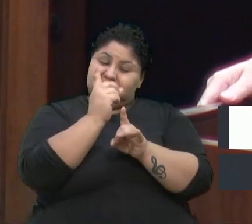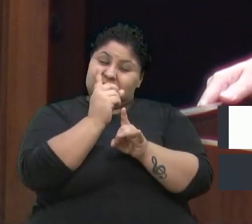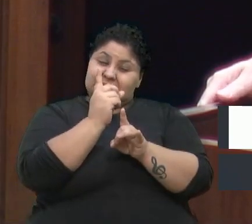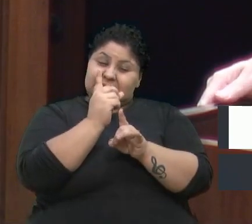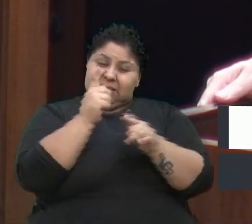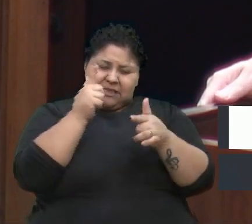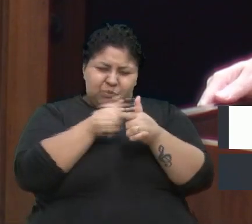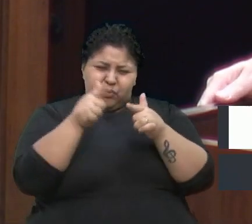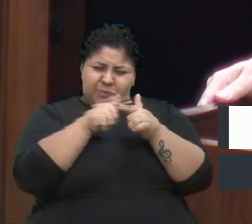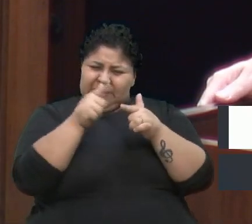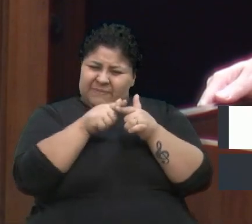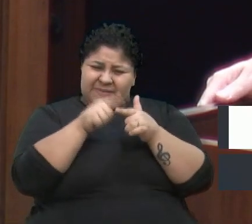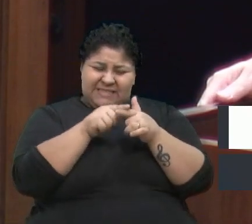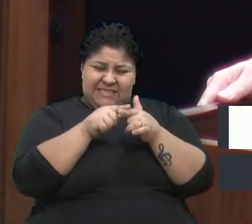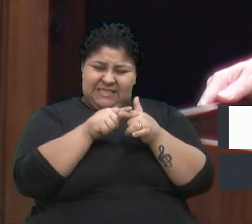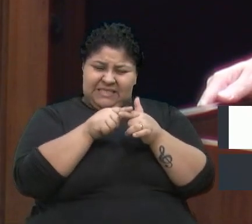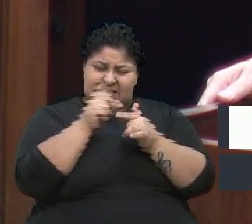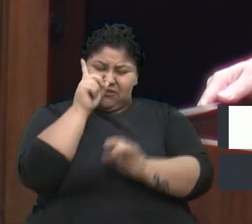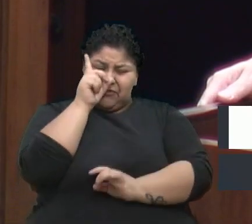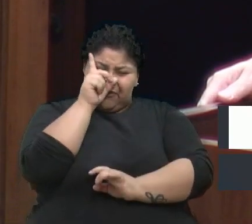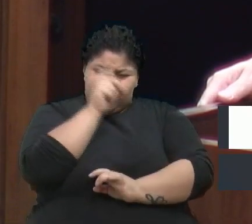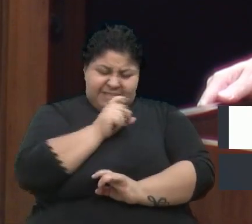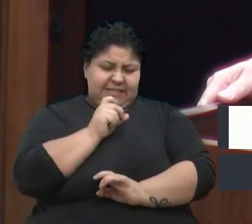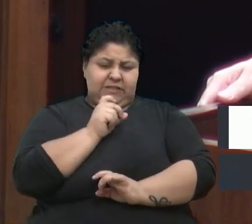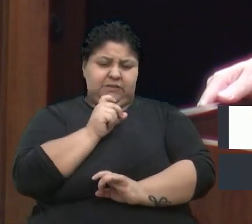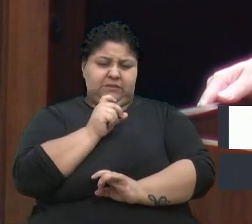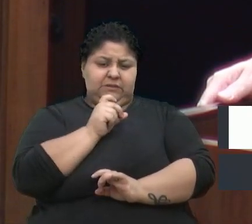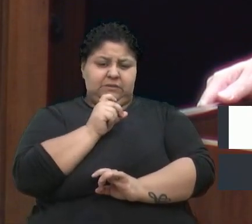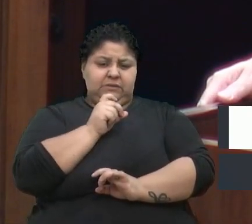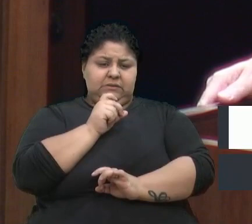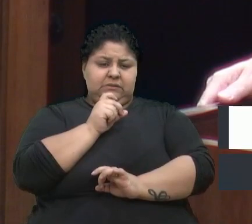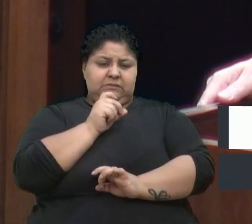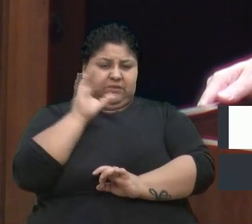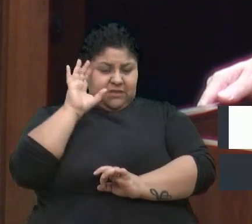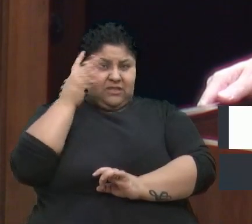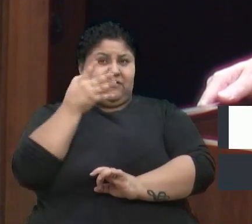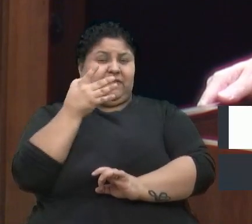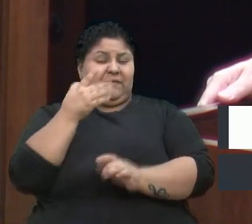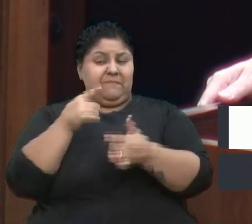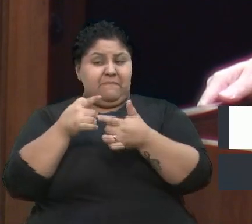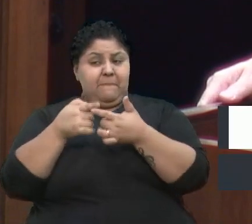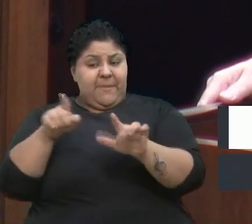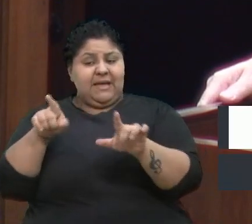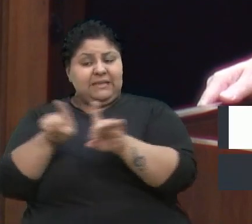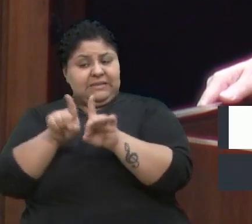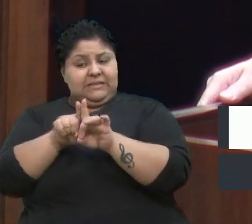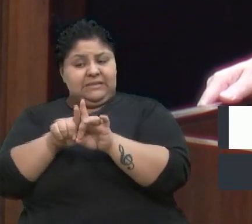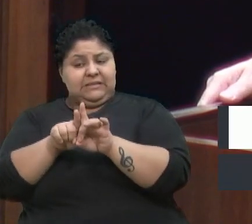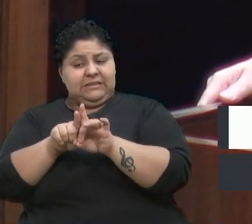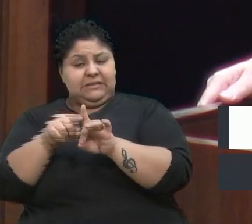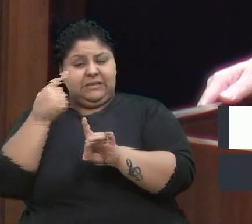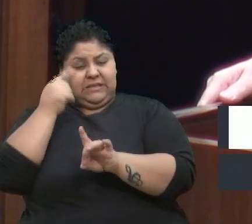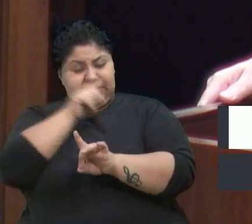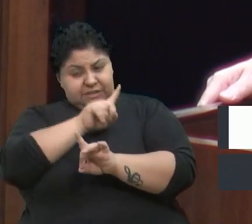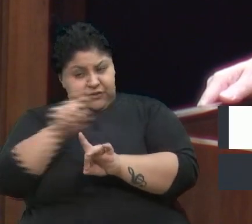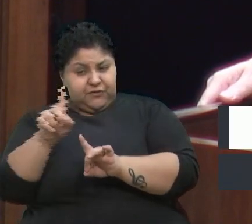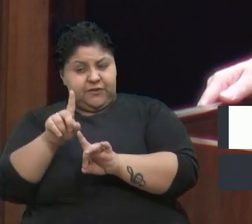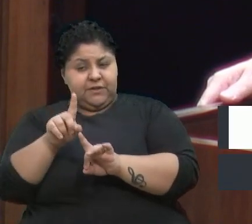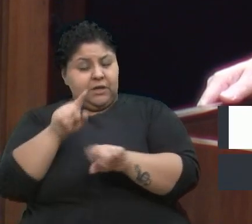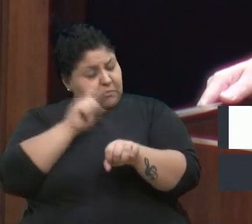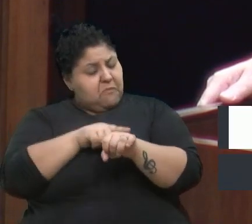complexas, situações difíceis de se lidar, mas também a gente se depara com momentos muito